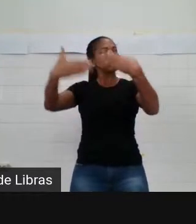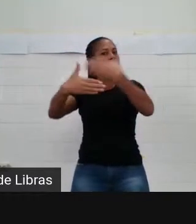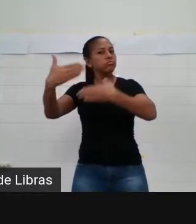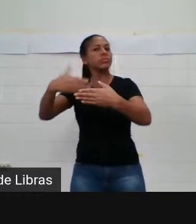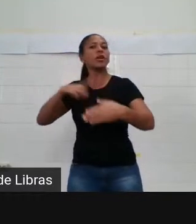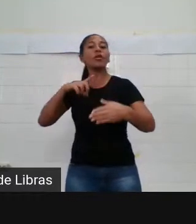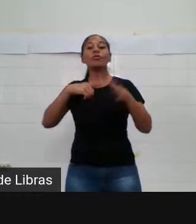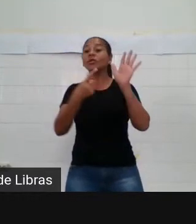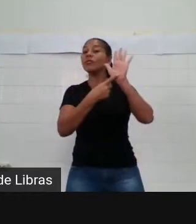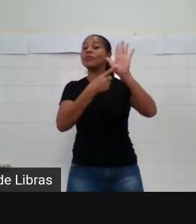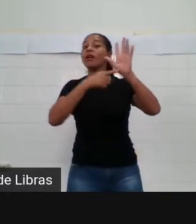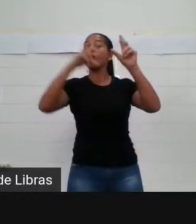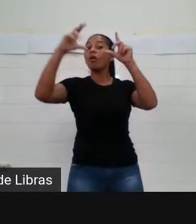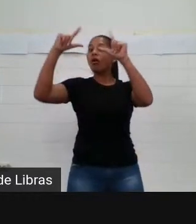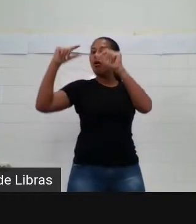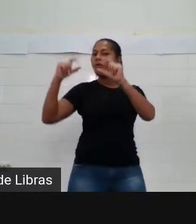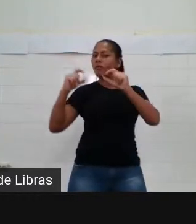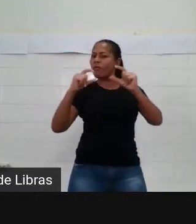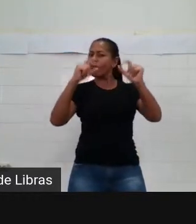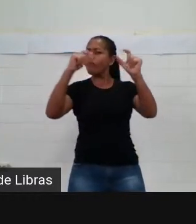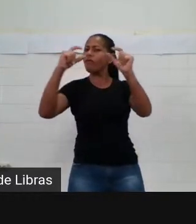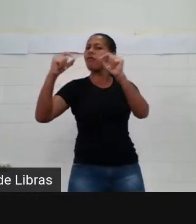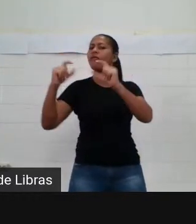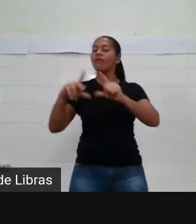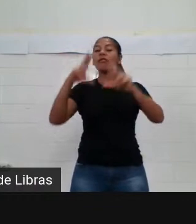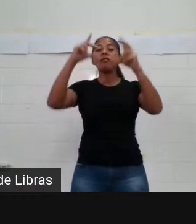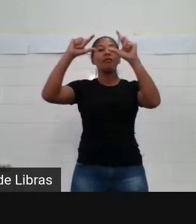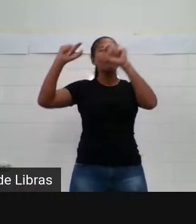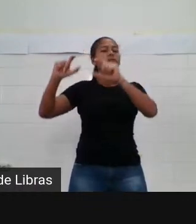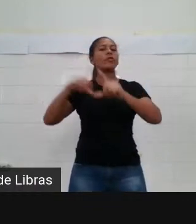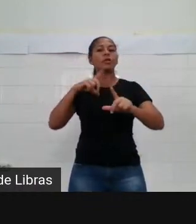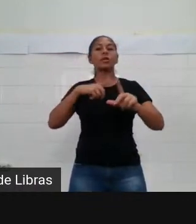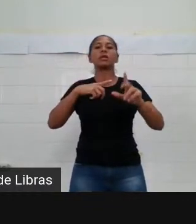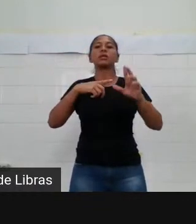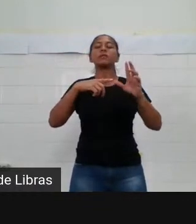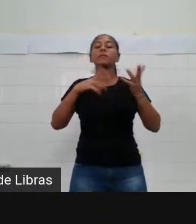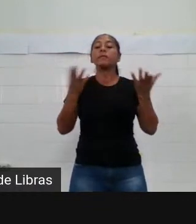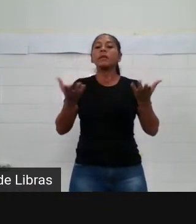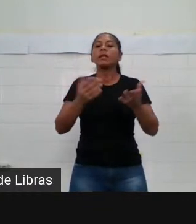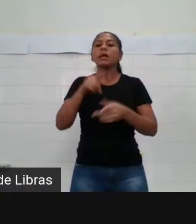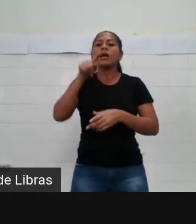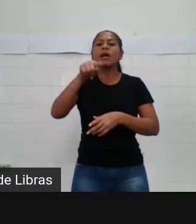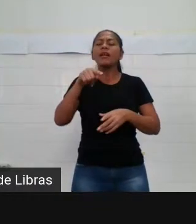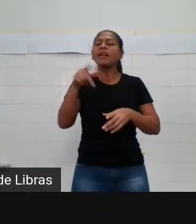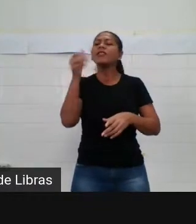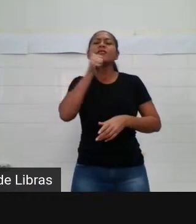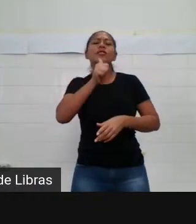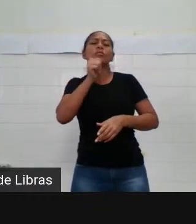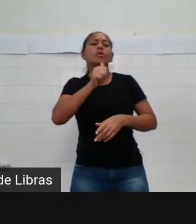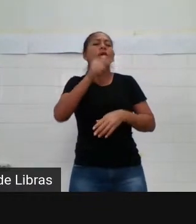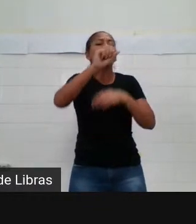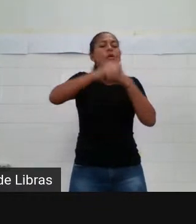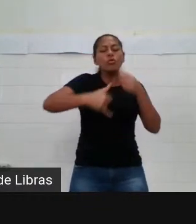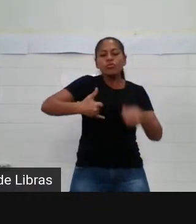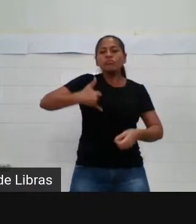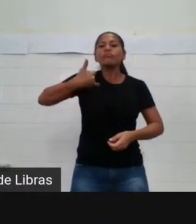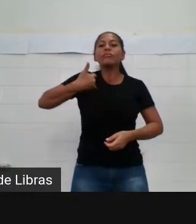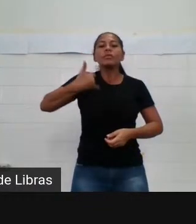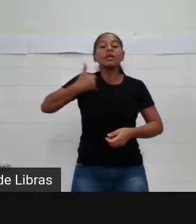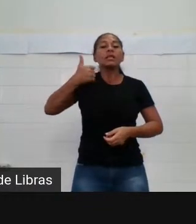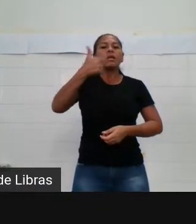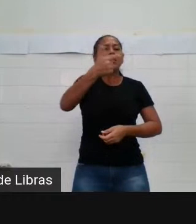uma foto da Conceição Evaristo. A Conceição Evaristo é essa senhorinha de 74 anos de